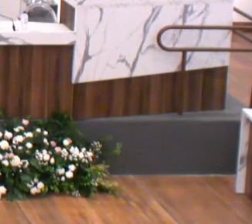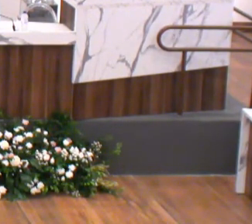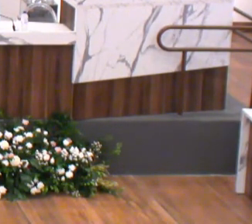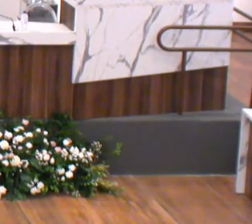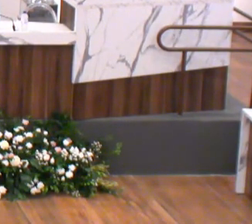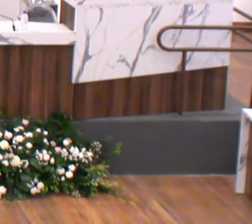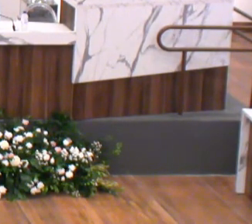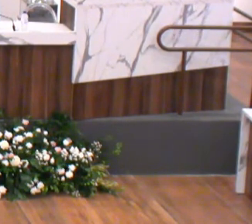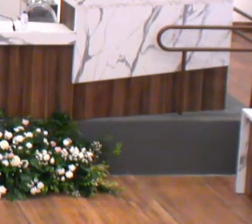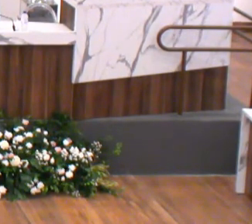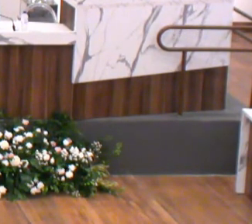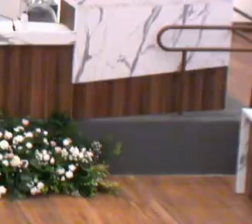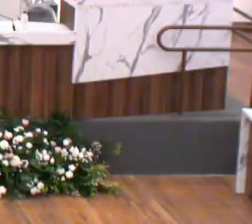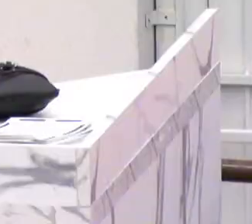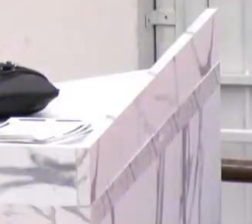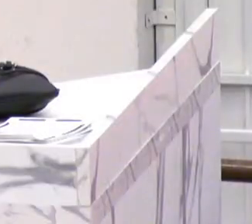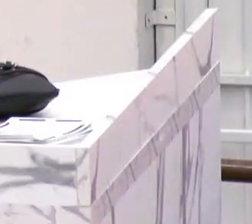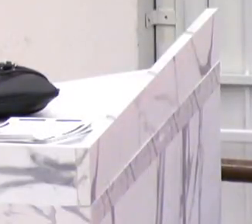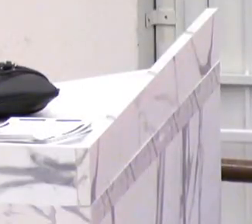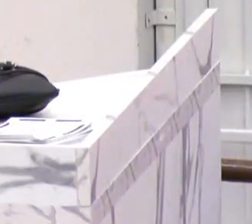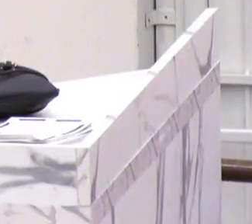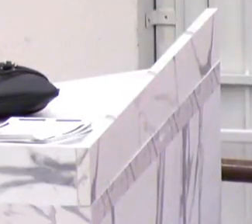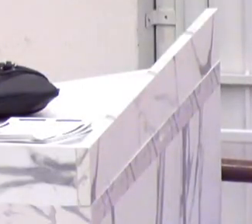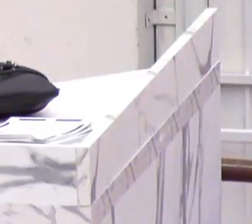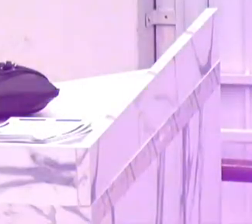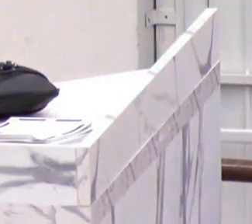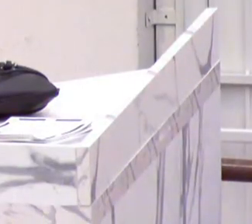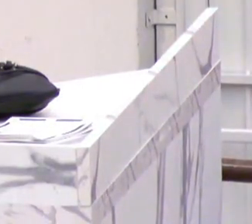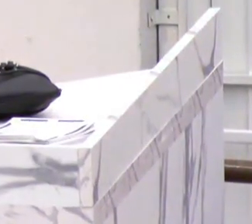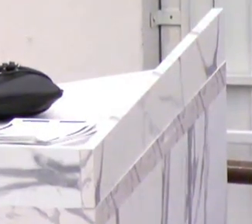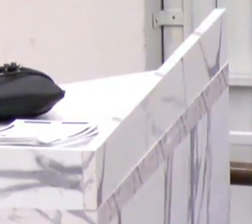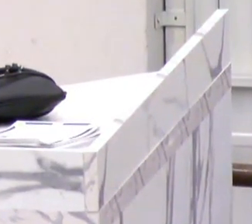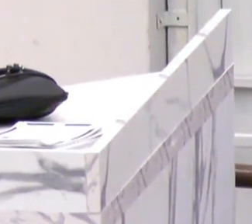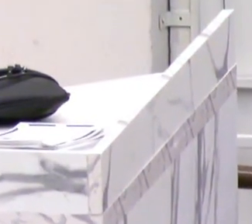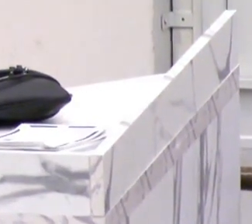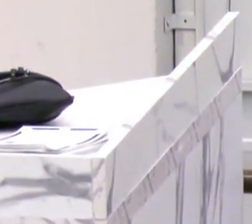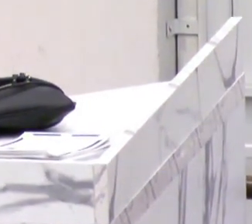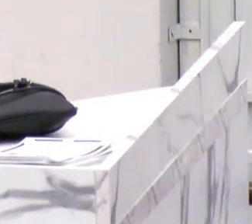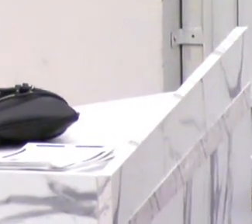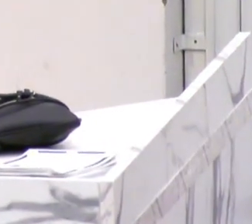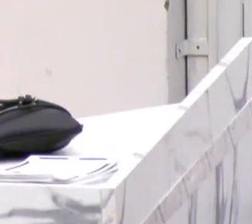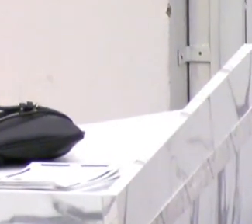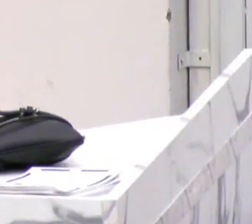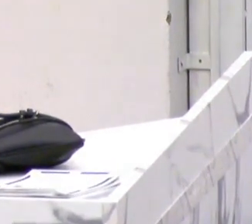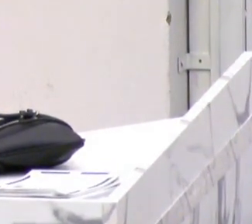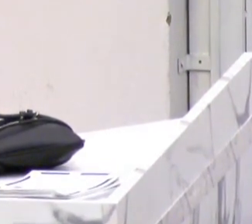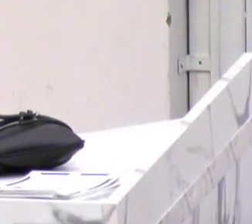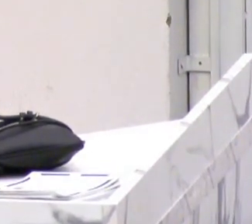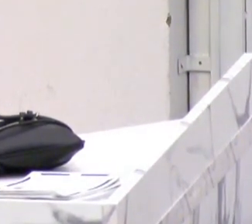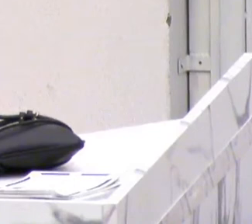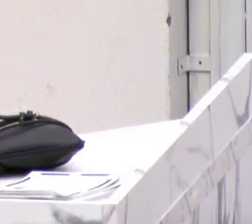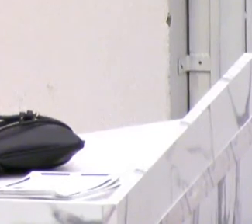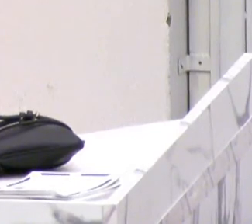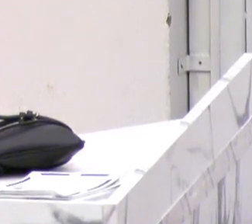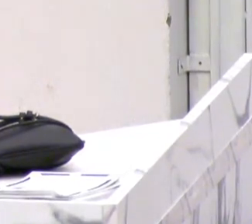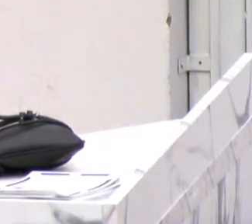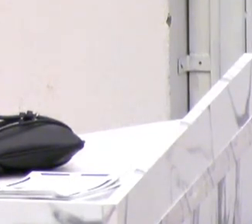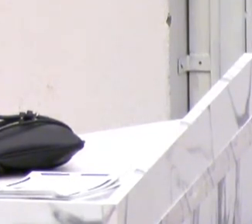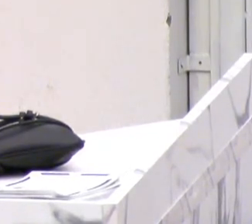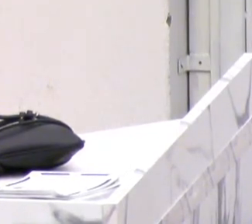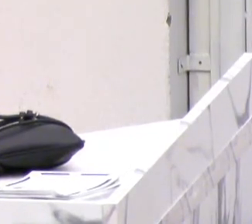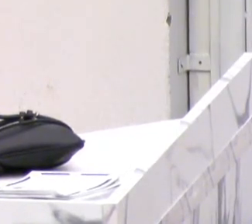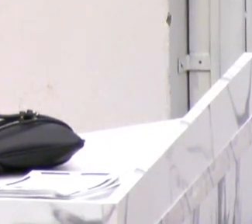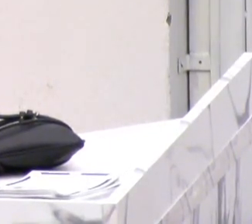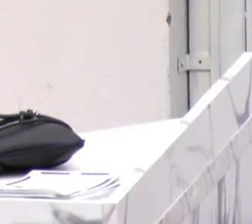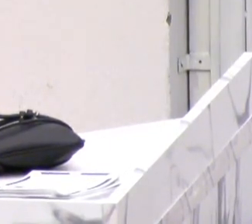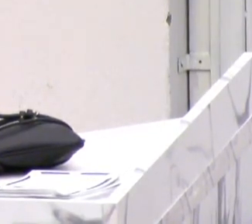Já estão também conosco, em local de destaque, as mulheres homenageadas desta noite: Antônia de